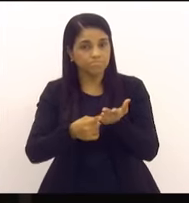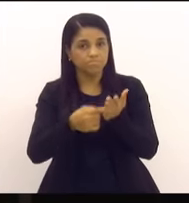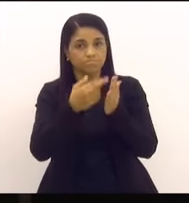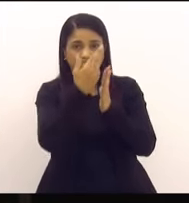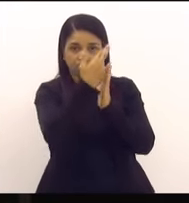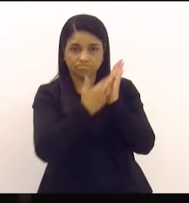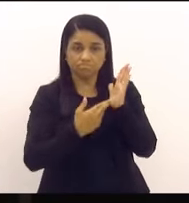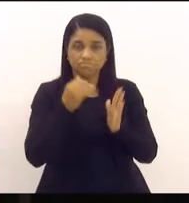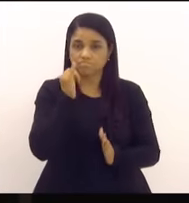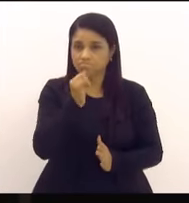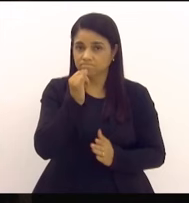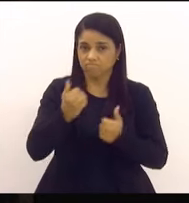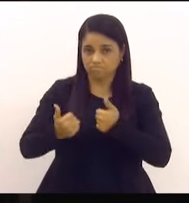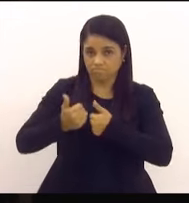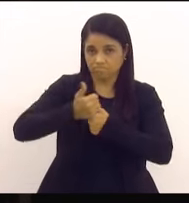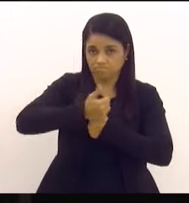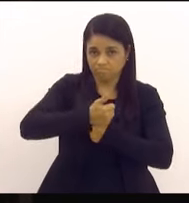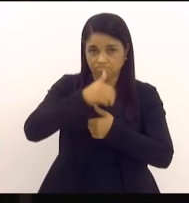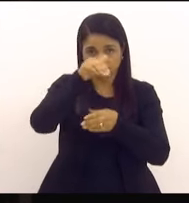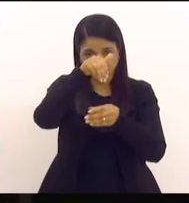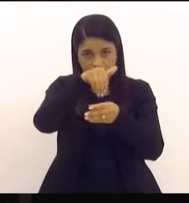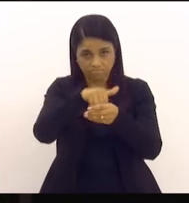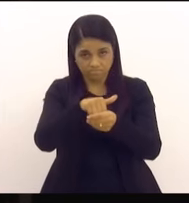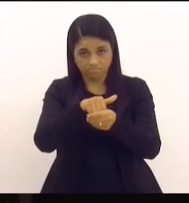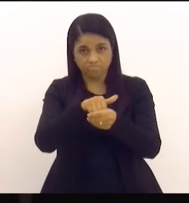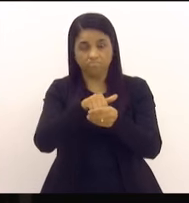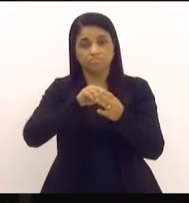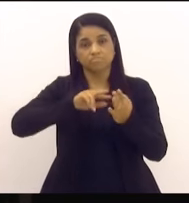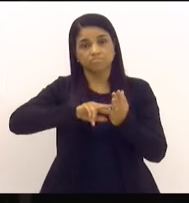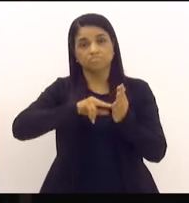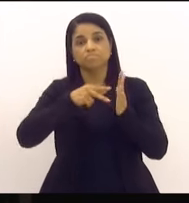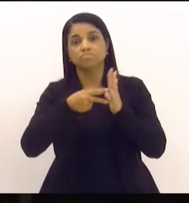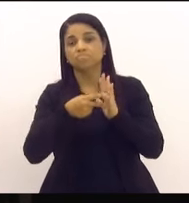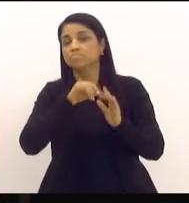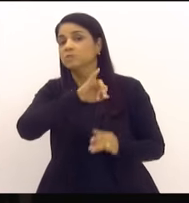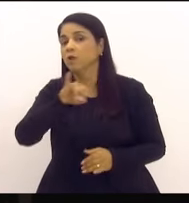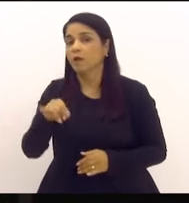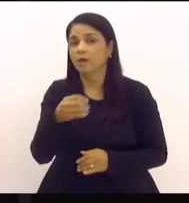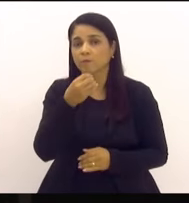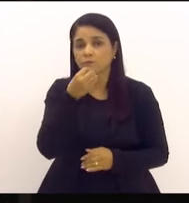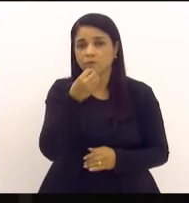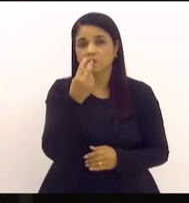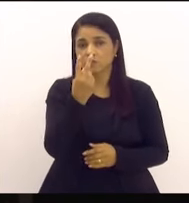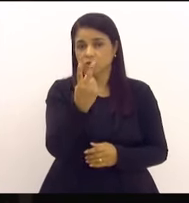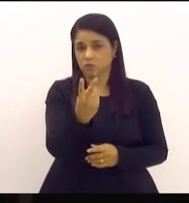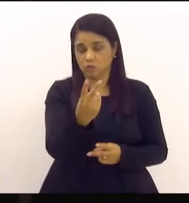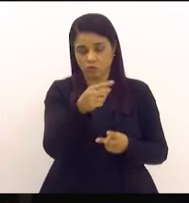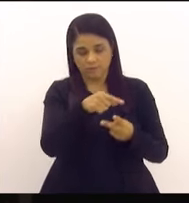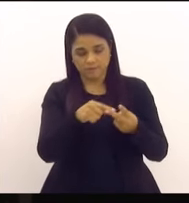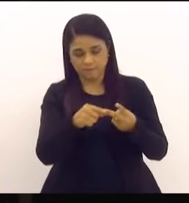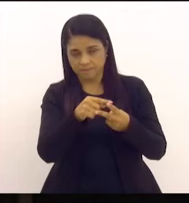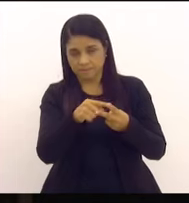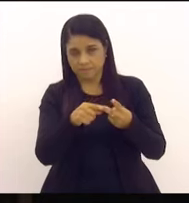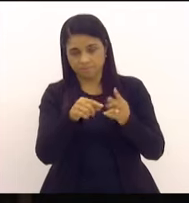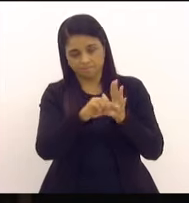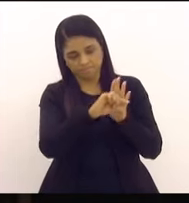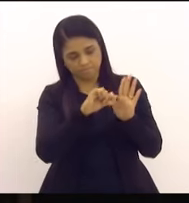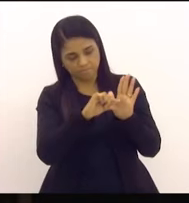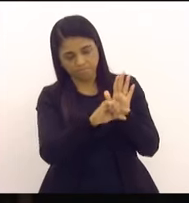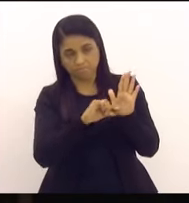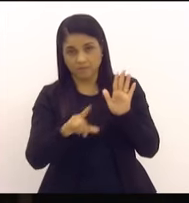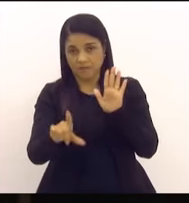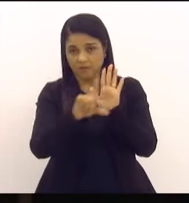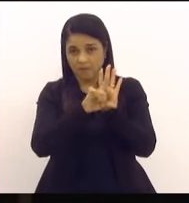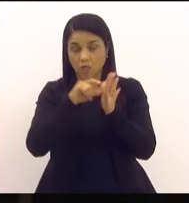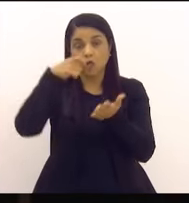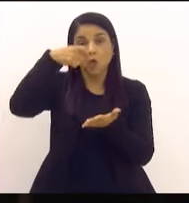do substitutivo que vai ser votado no sentido de aproveitar estes dois pontos da lei e fazer com que essa lei cumpra a